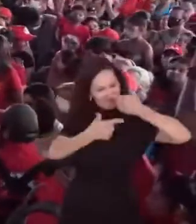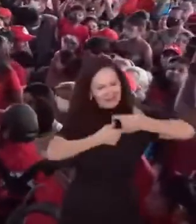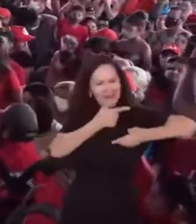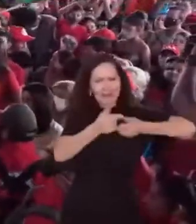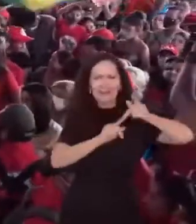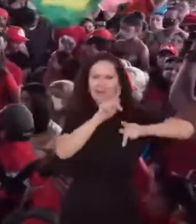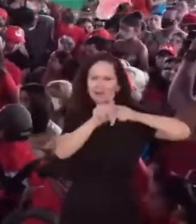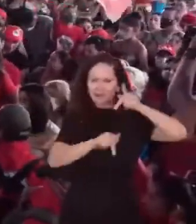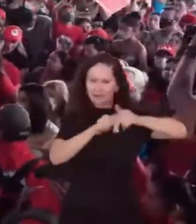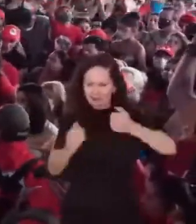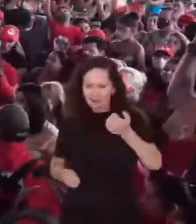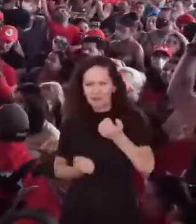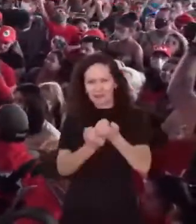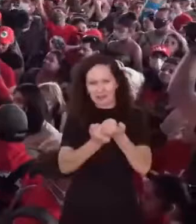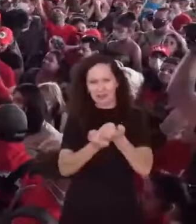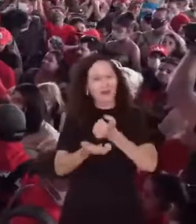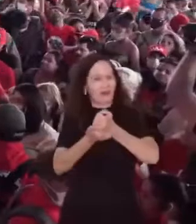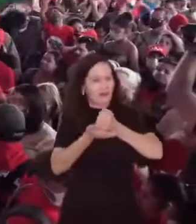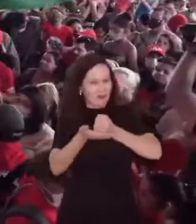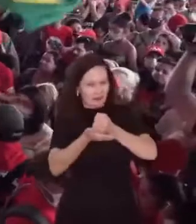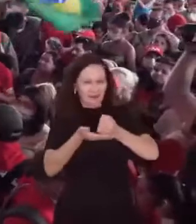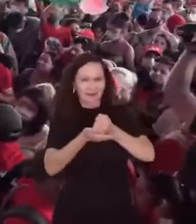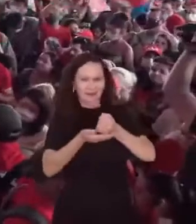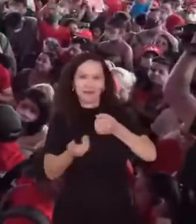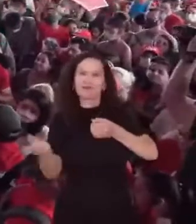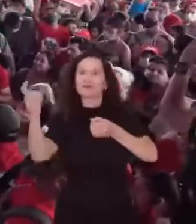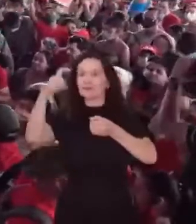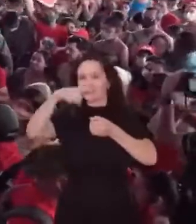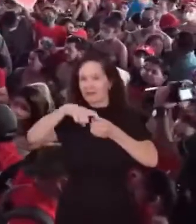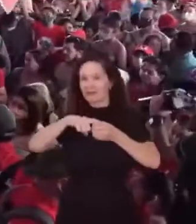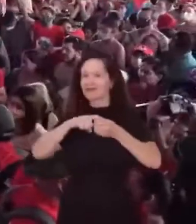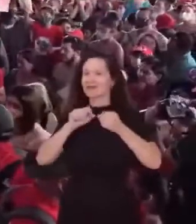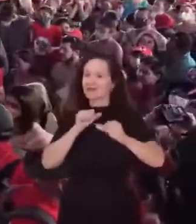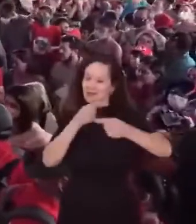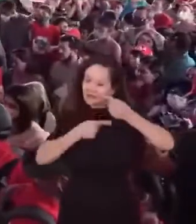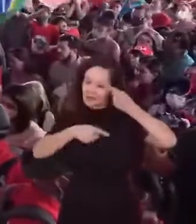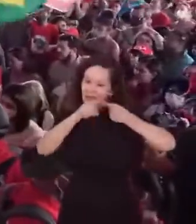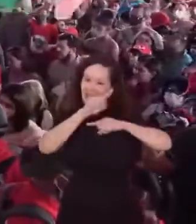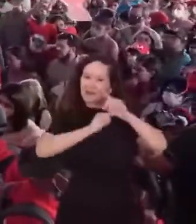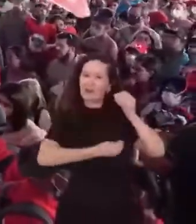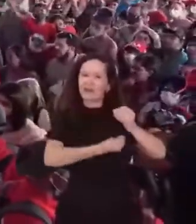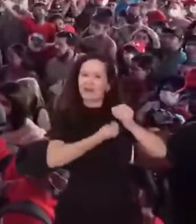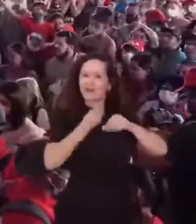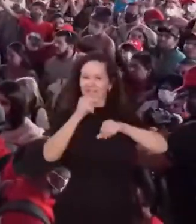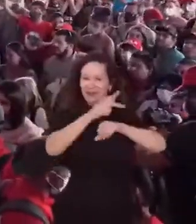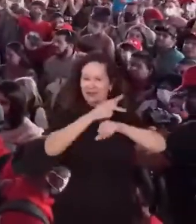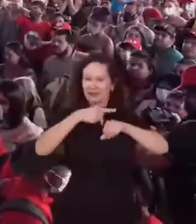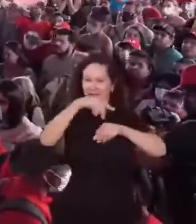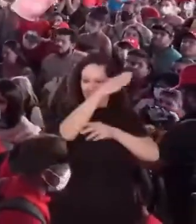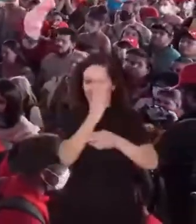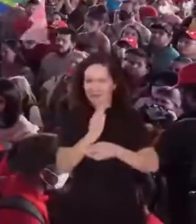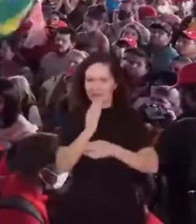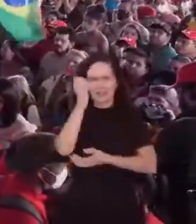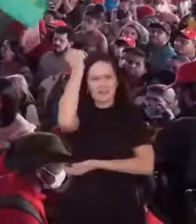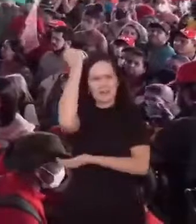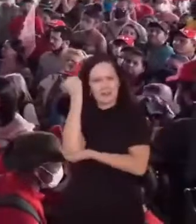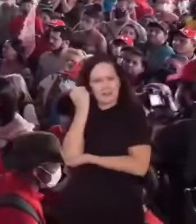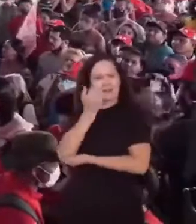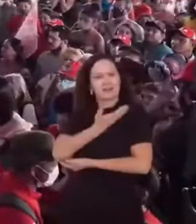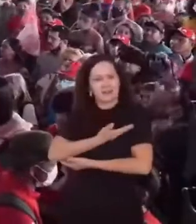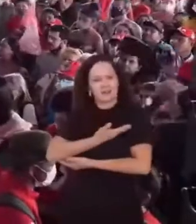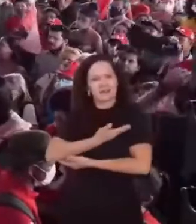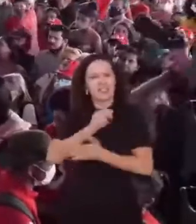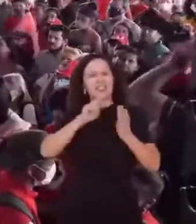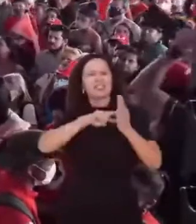base e voltar a transformar a realidade do nosso país? Resistência, camarada, sinônimo de resistência,